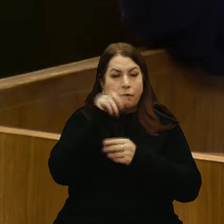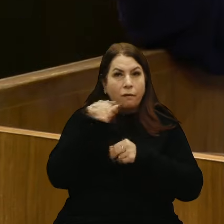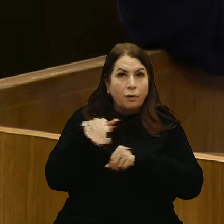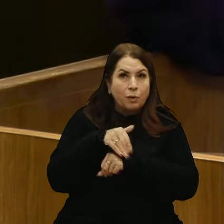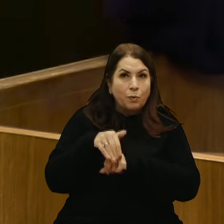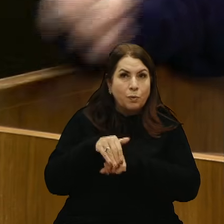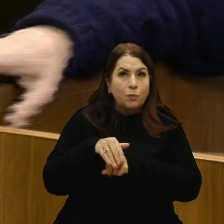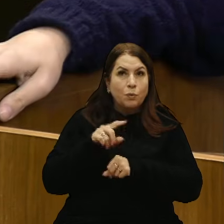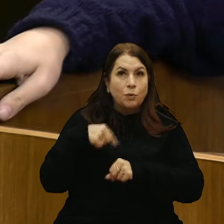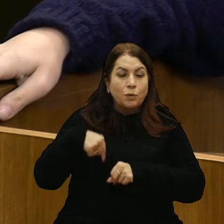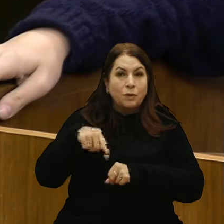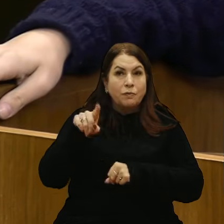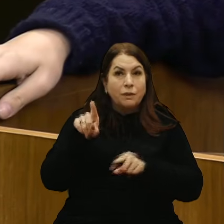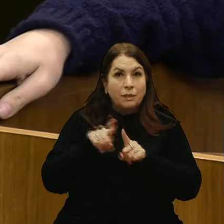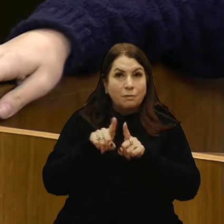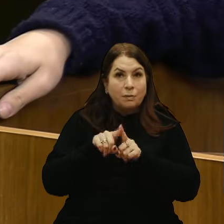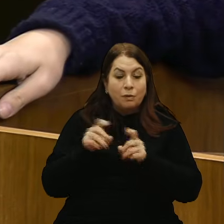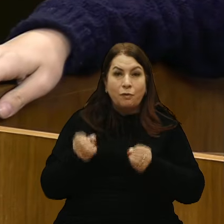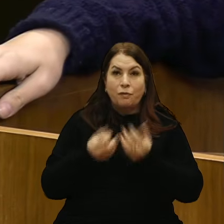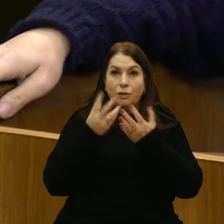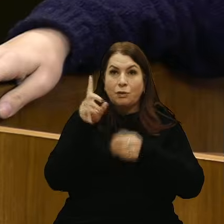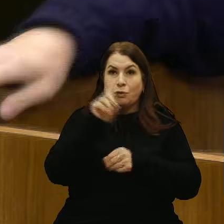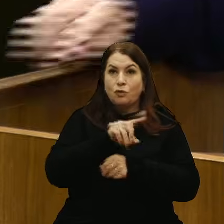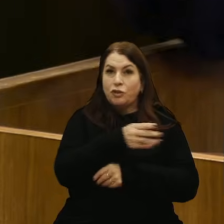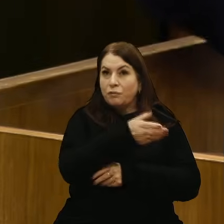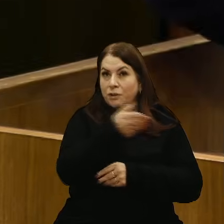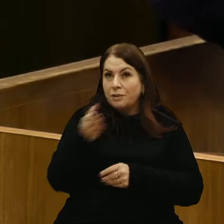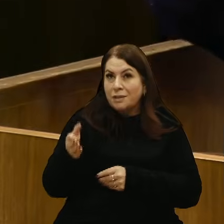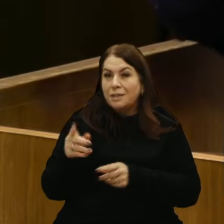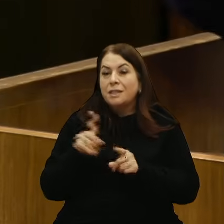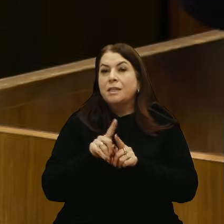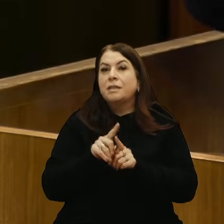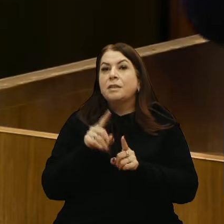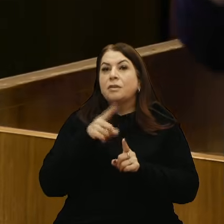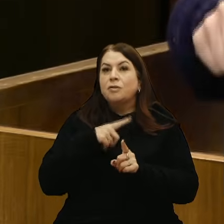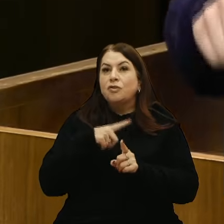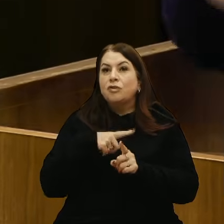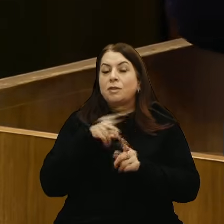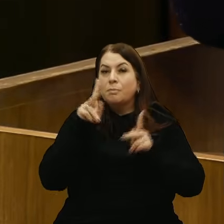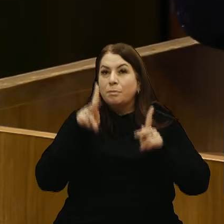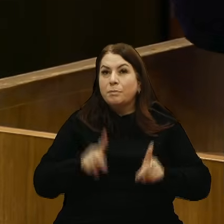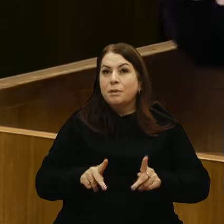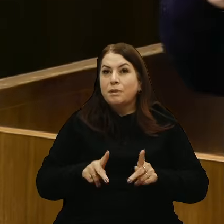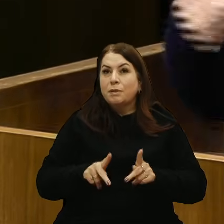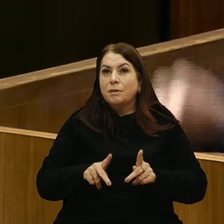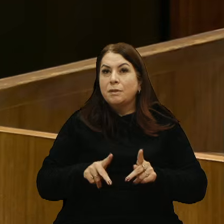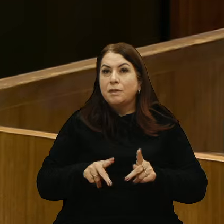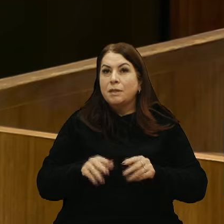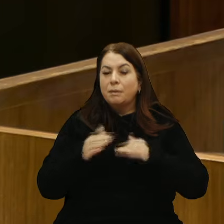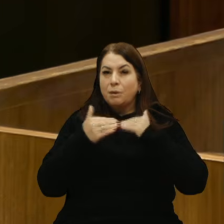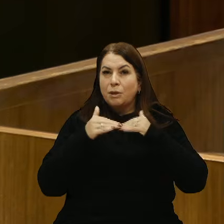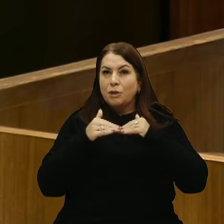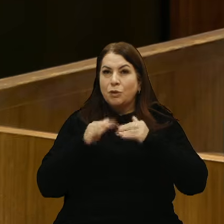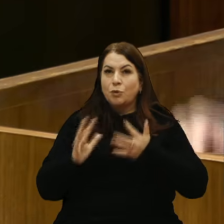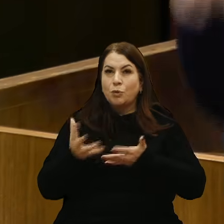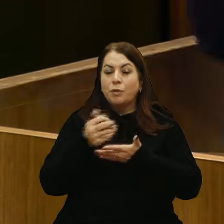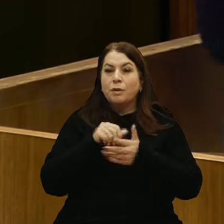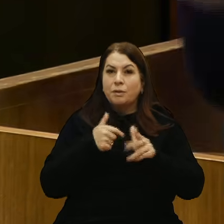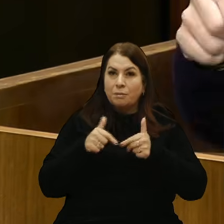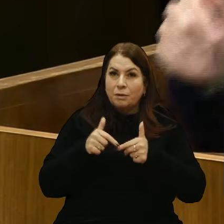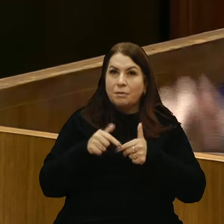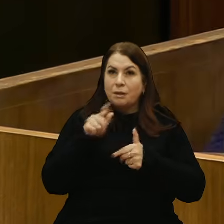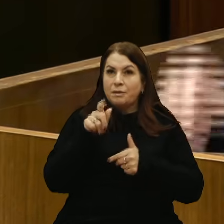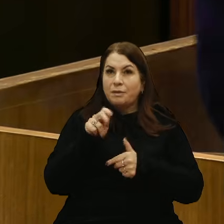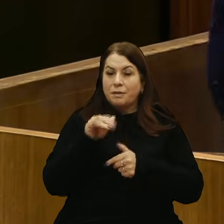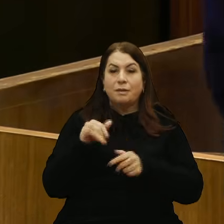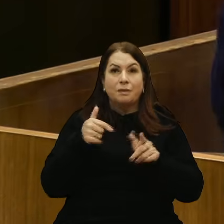que, enquanto nós estávamos indo lá comemorar o dia de vocês, nós tínhamos pessoas, caminhões da Codeca na rua trabalhando, garis